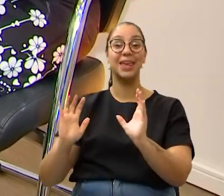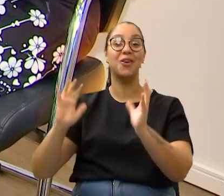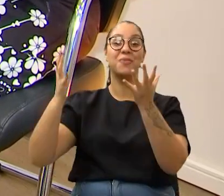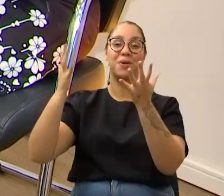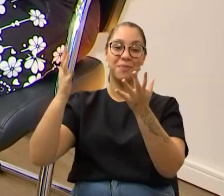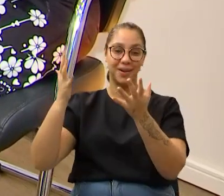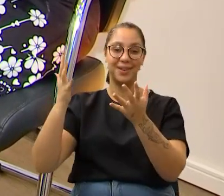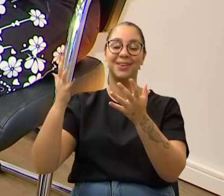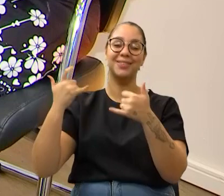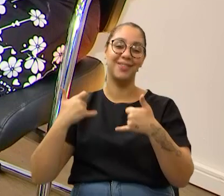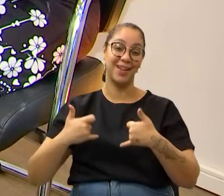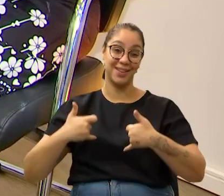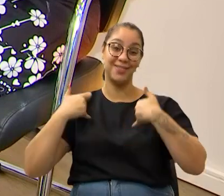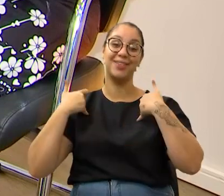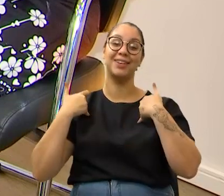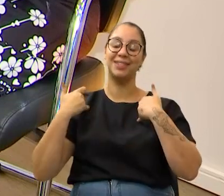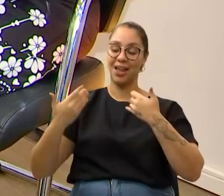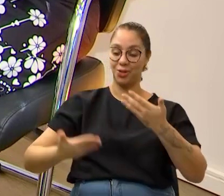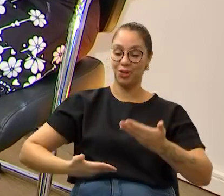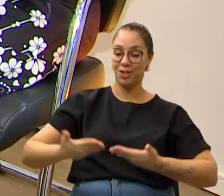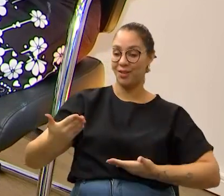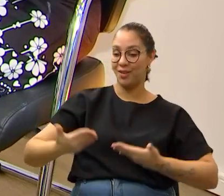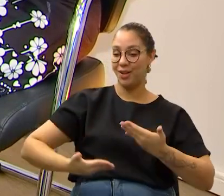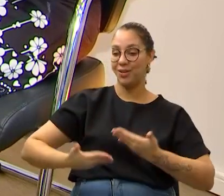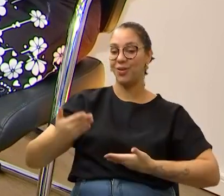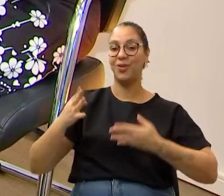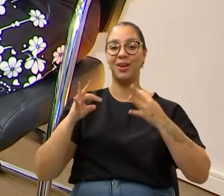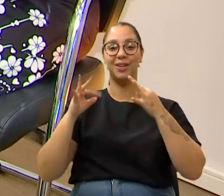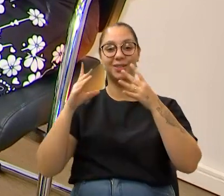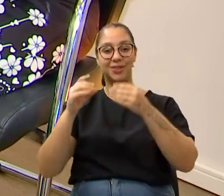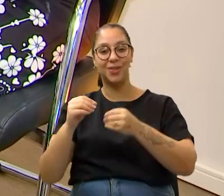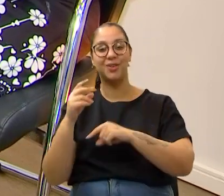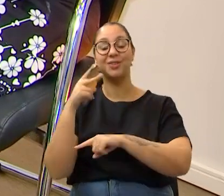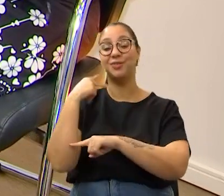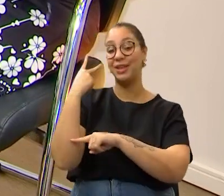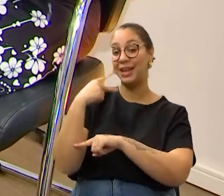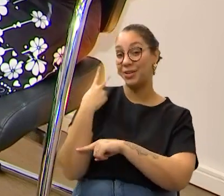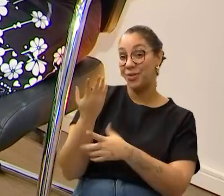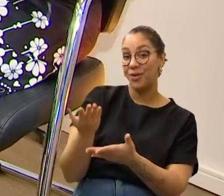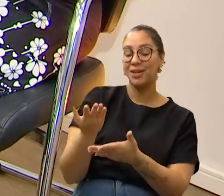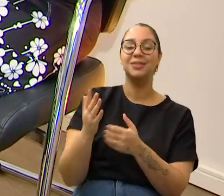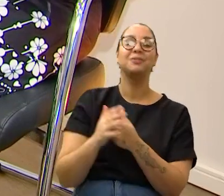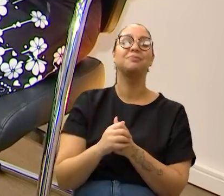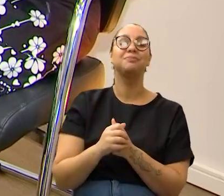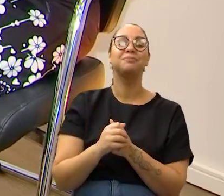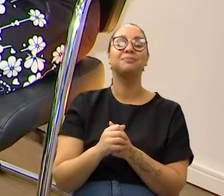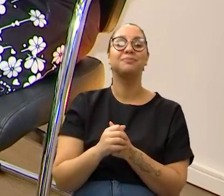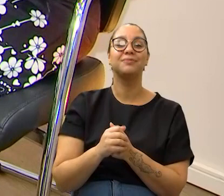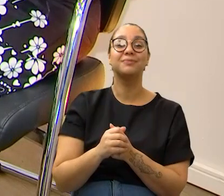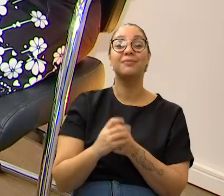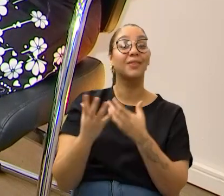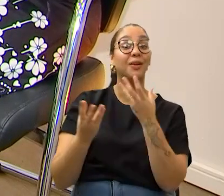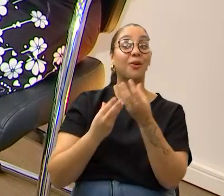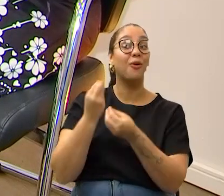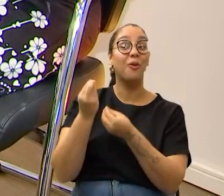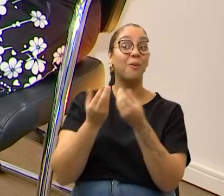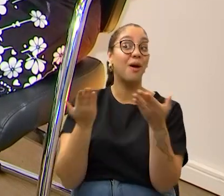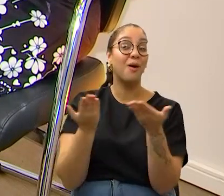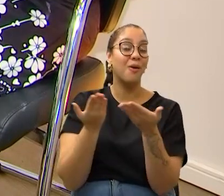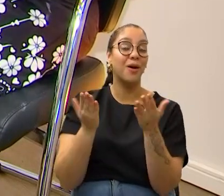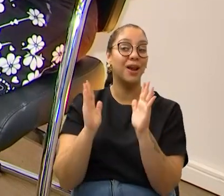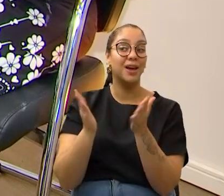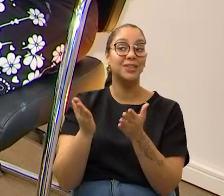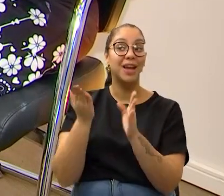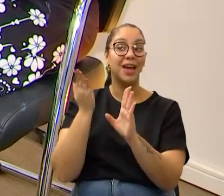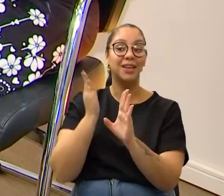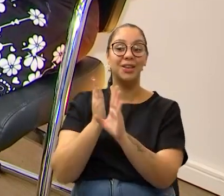comemorando aí o aniversário de servidores, colaboradores, vereadores. Como que já está mais madura